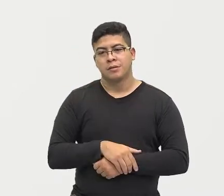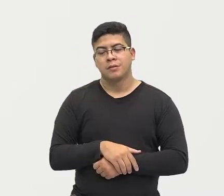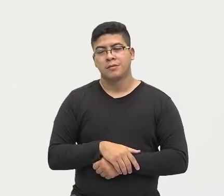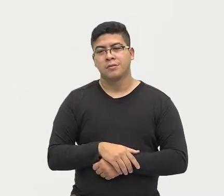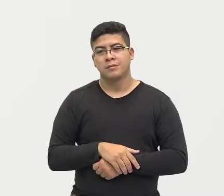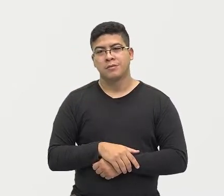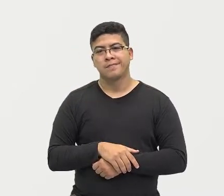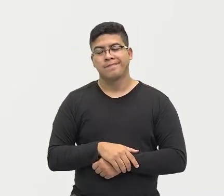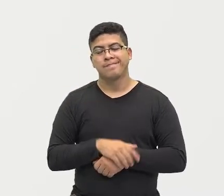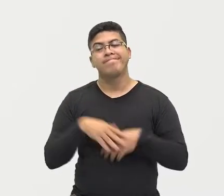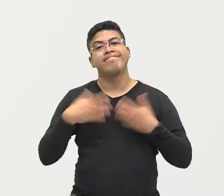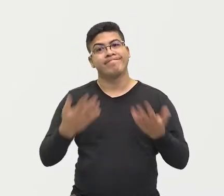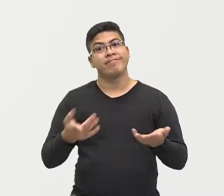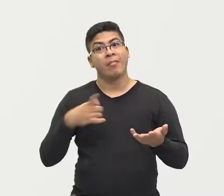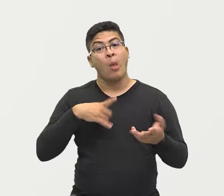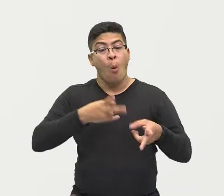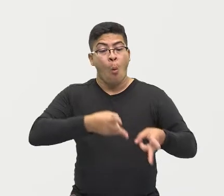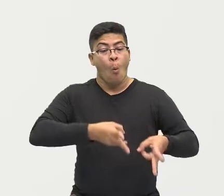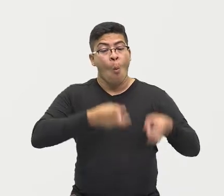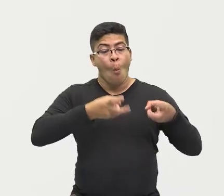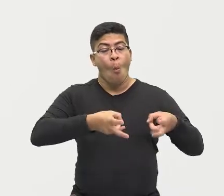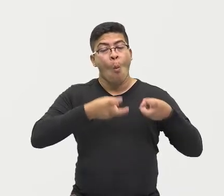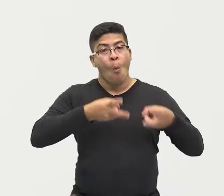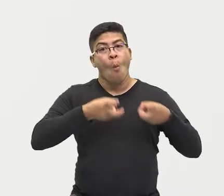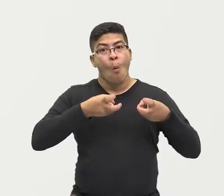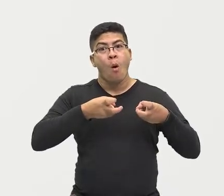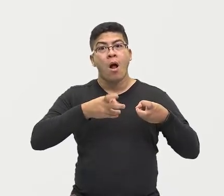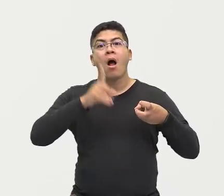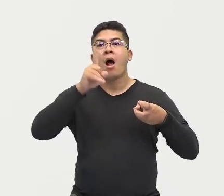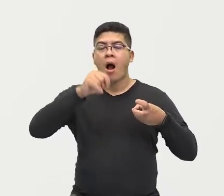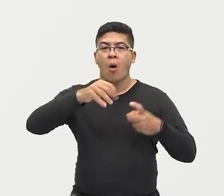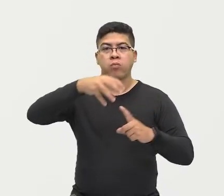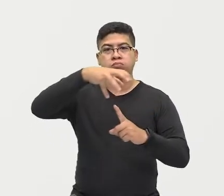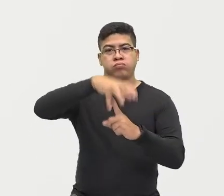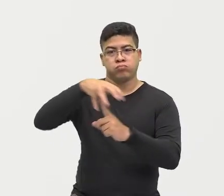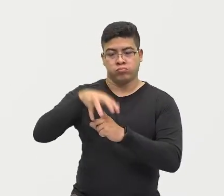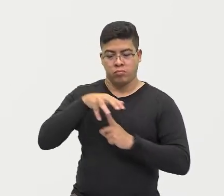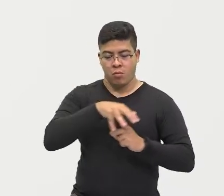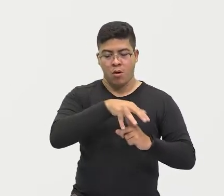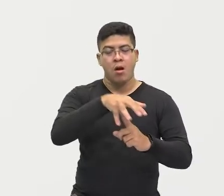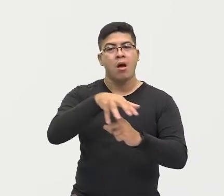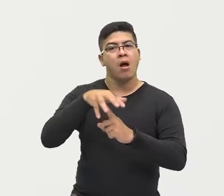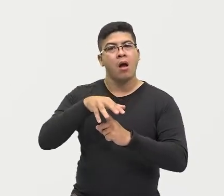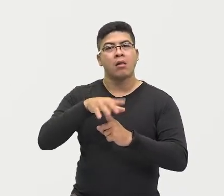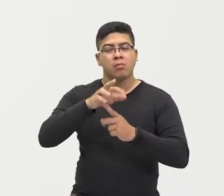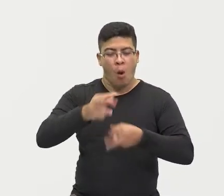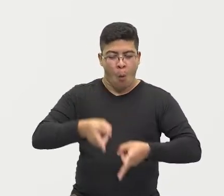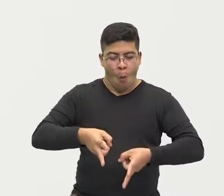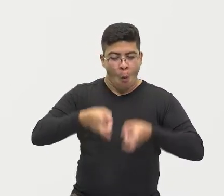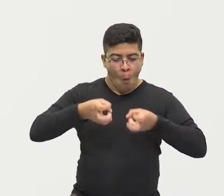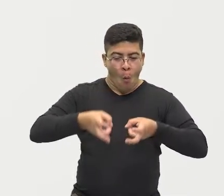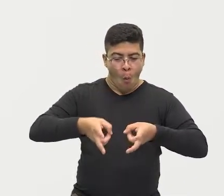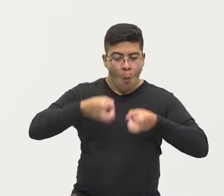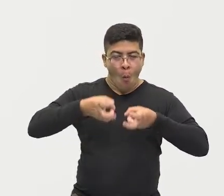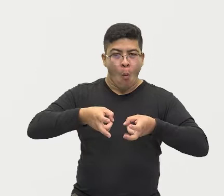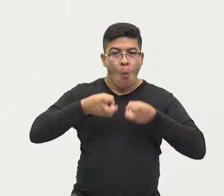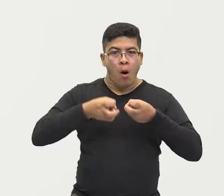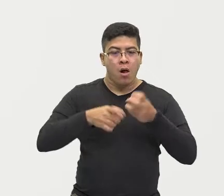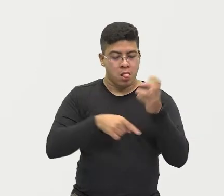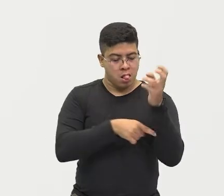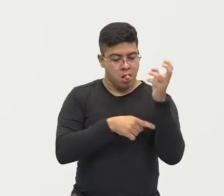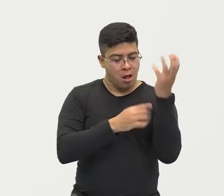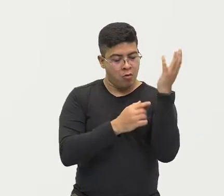viram, né? Então é um parasita. Urupê é um parasita, né? Ele fica sugando ali. Então é